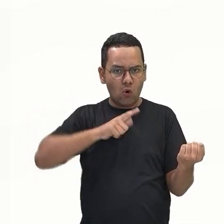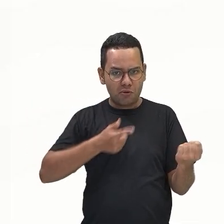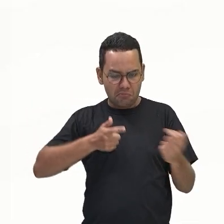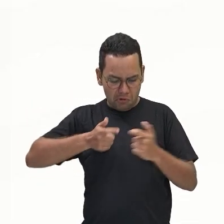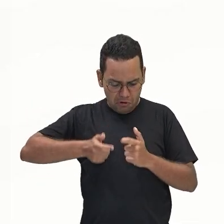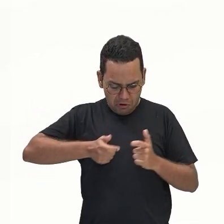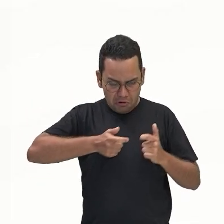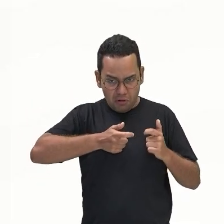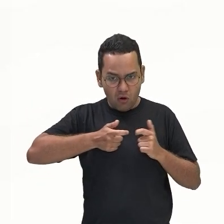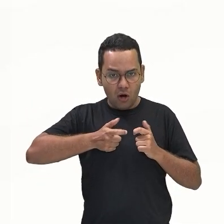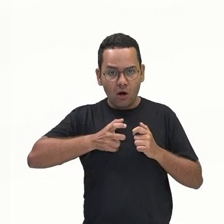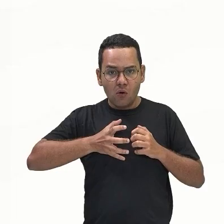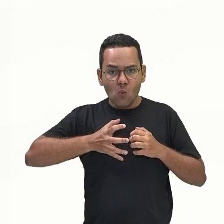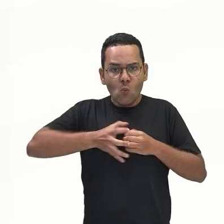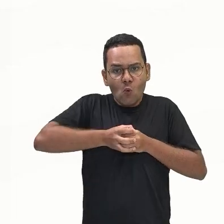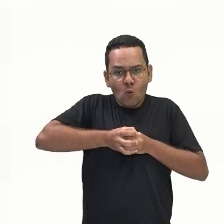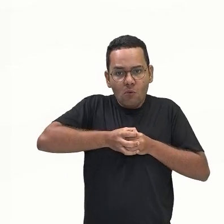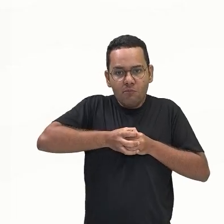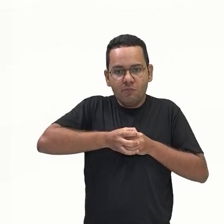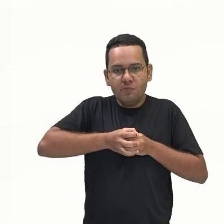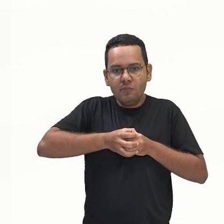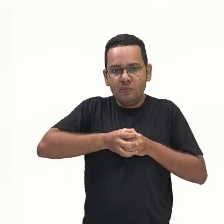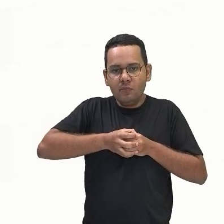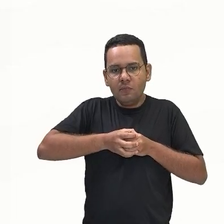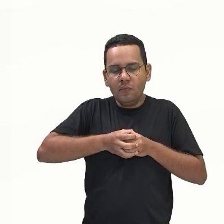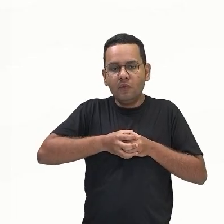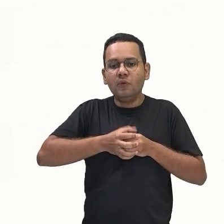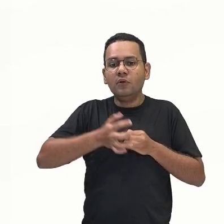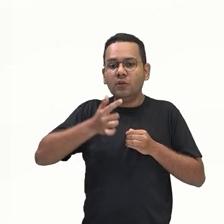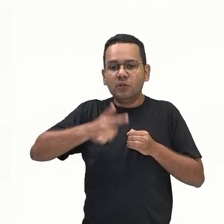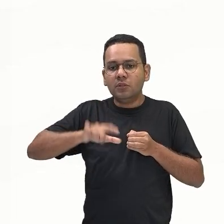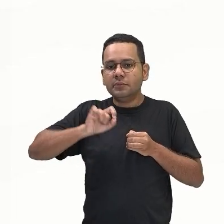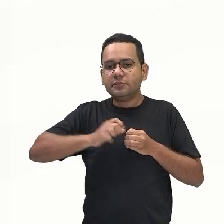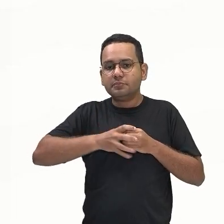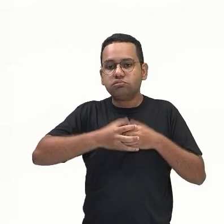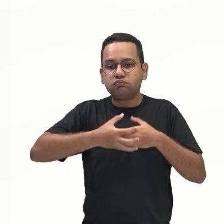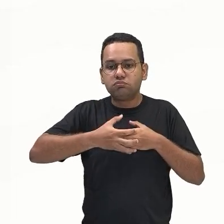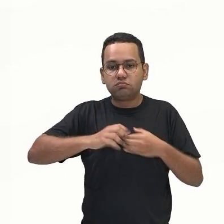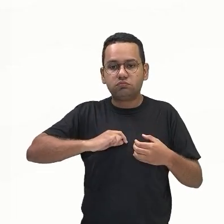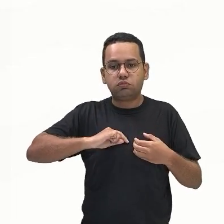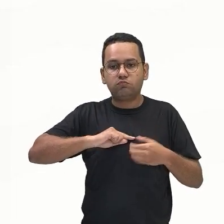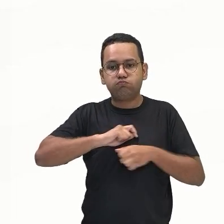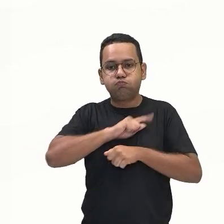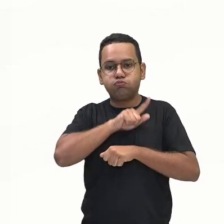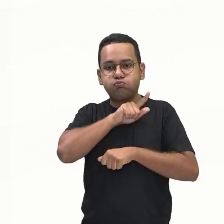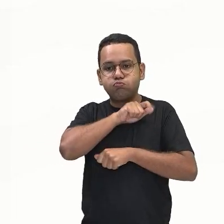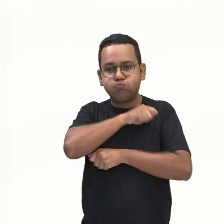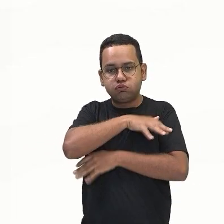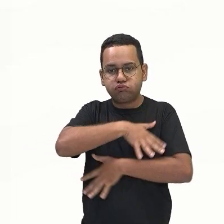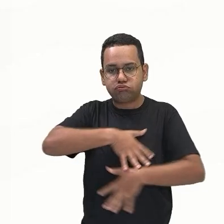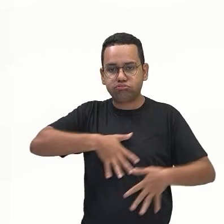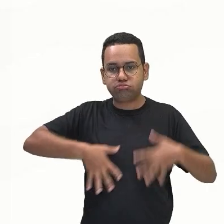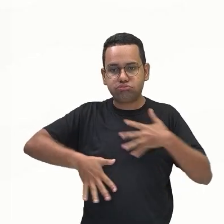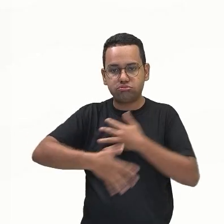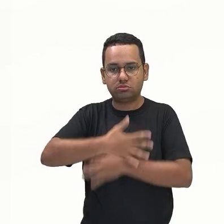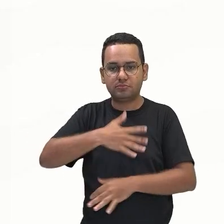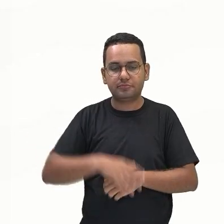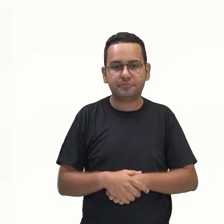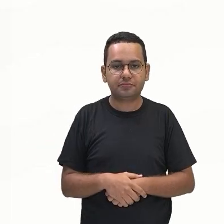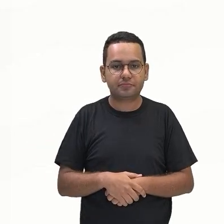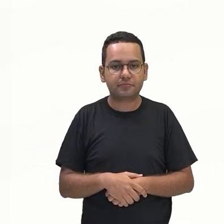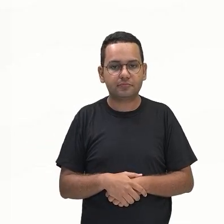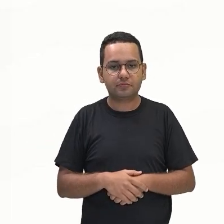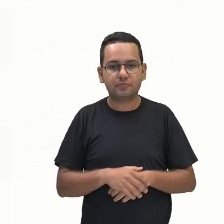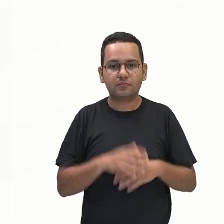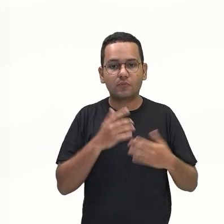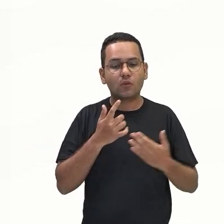opa, contraiu o coração. Ele vai, passa aqui, ó, e vai para todo o corpo. A mesma coisa acontece do outro